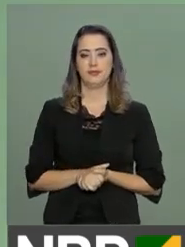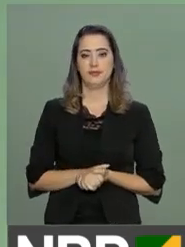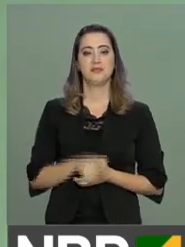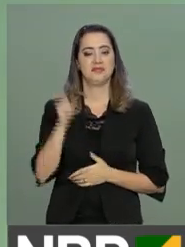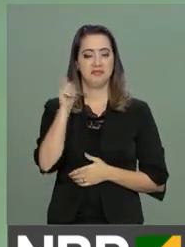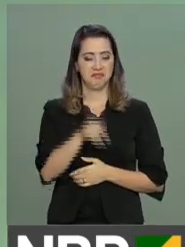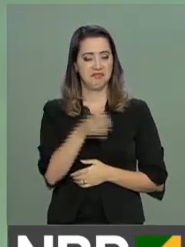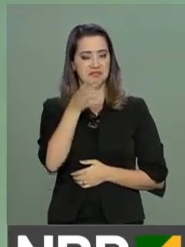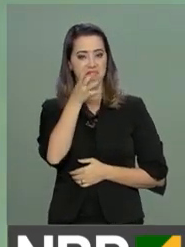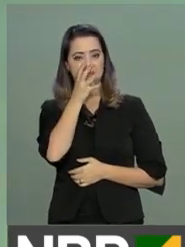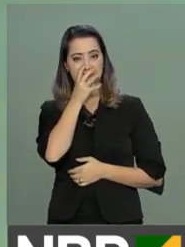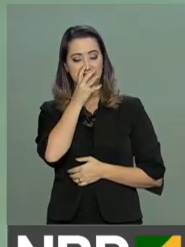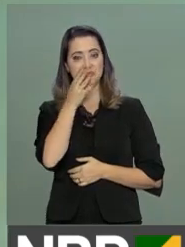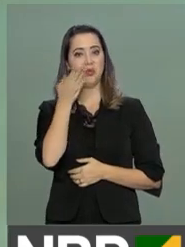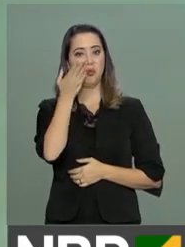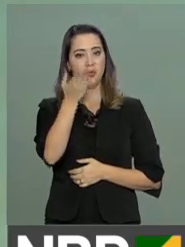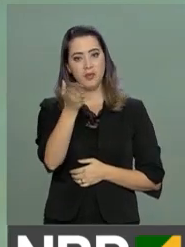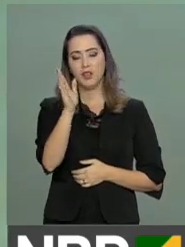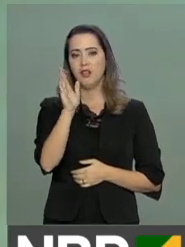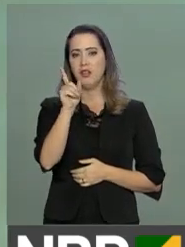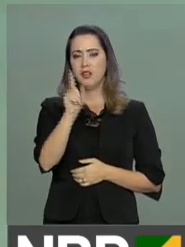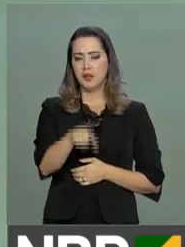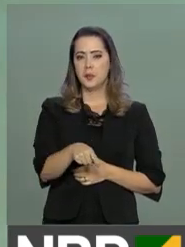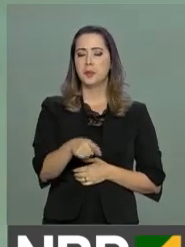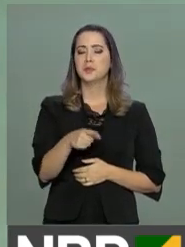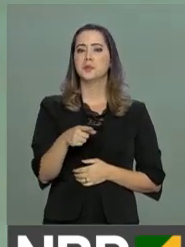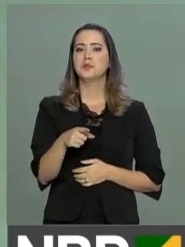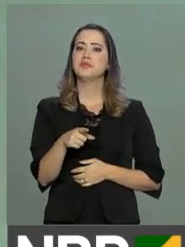É interessante que